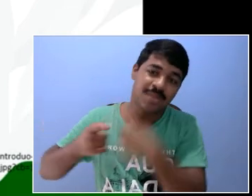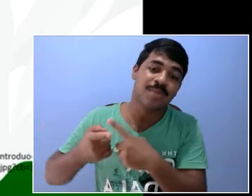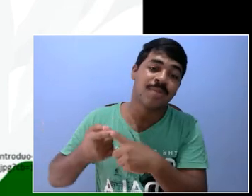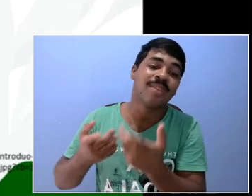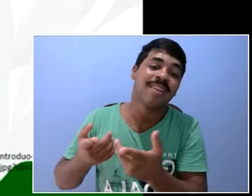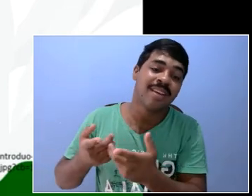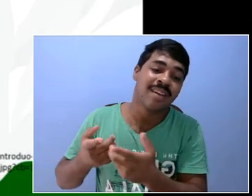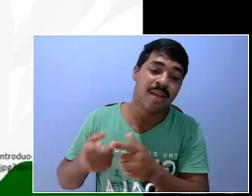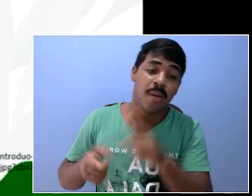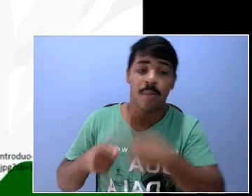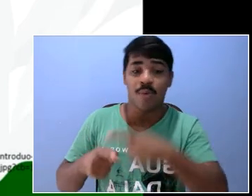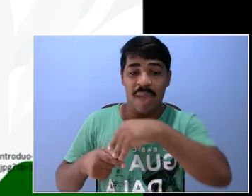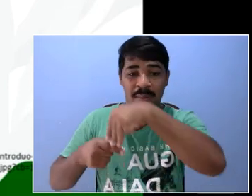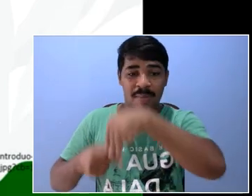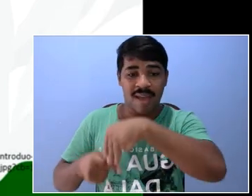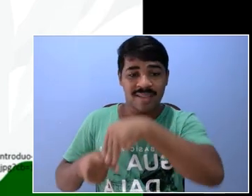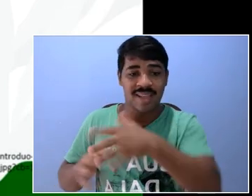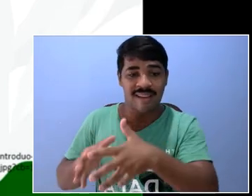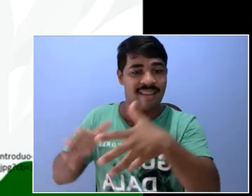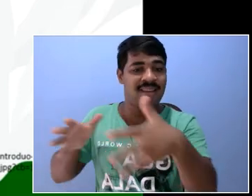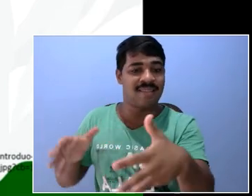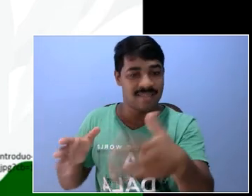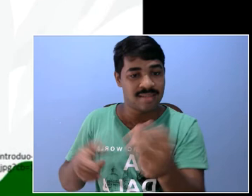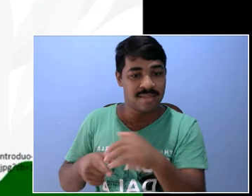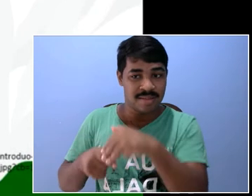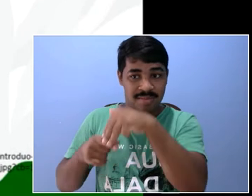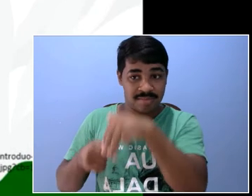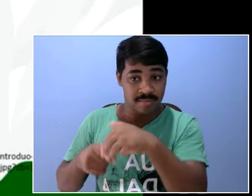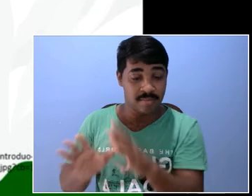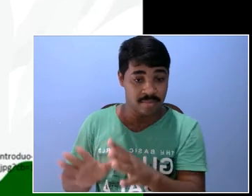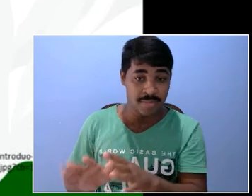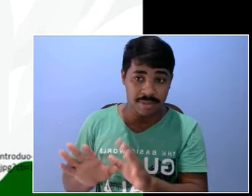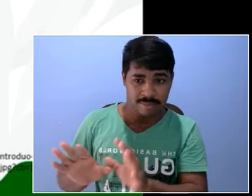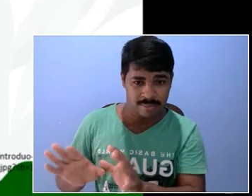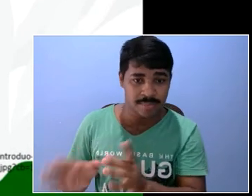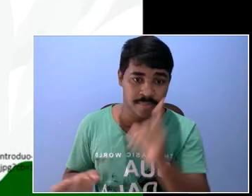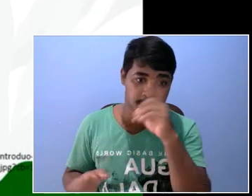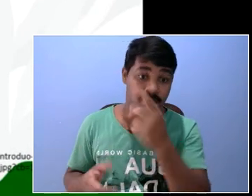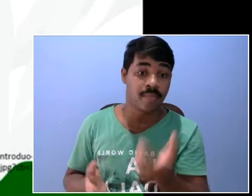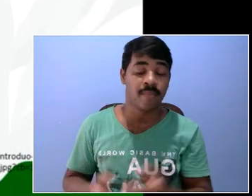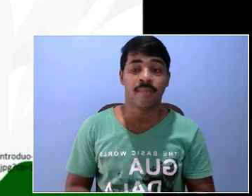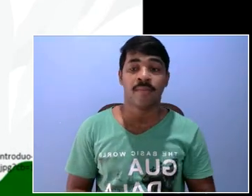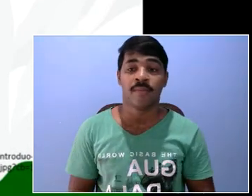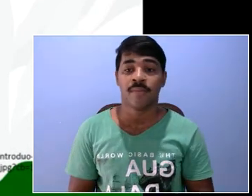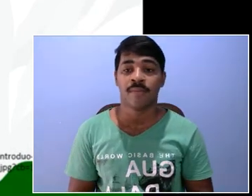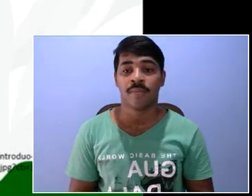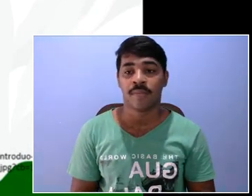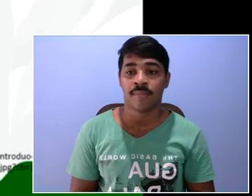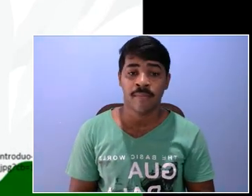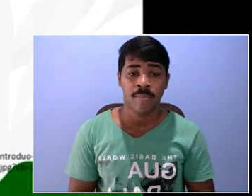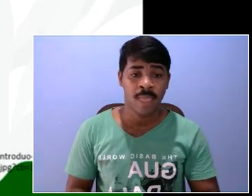Então, é lógico que é uma massa pequena. Então, portanto, a massa é uma propriedade intrínseca de um